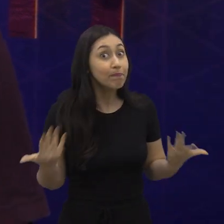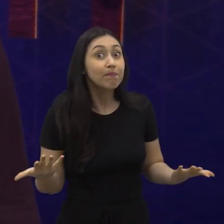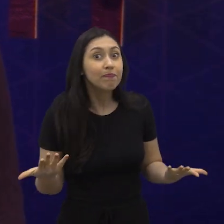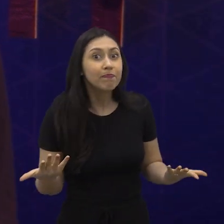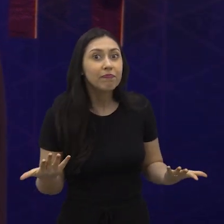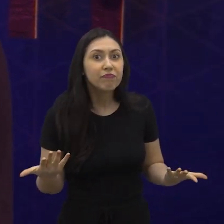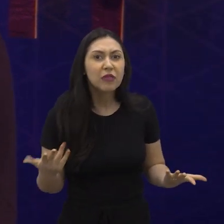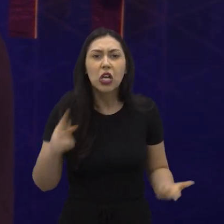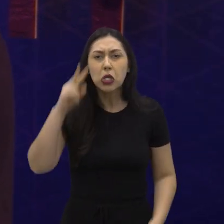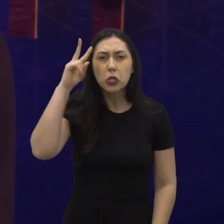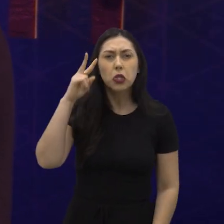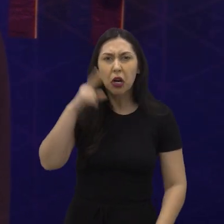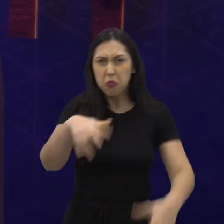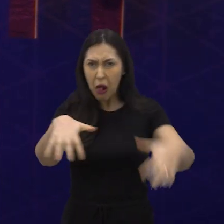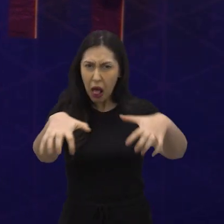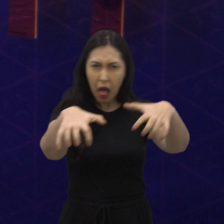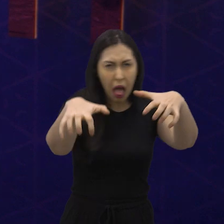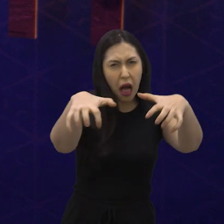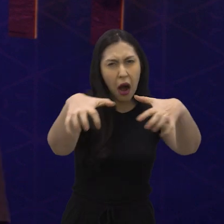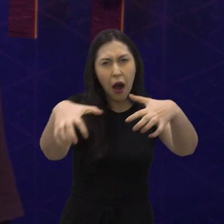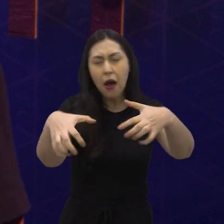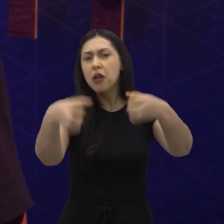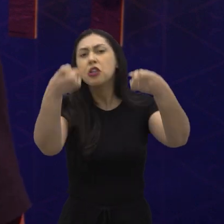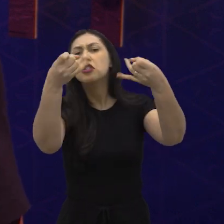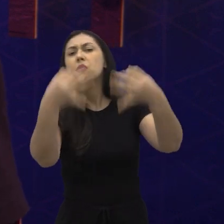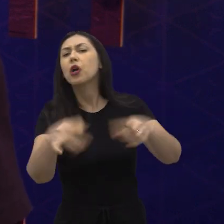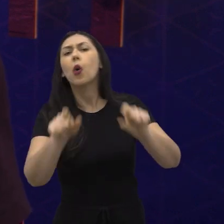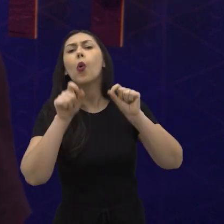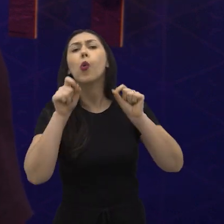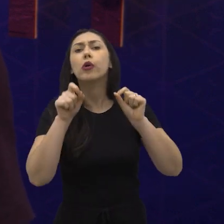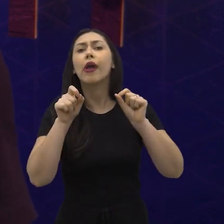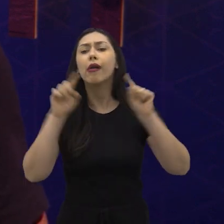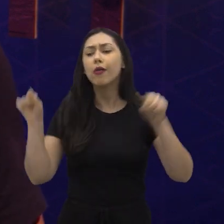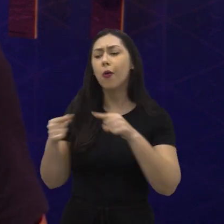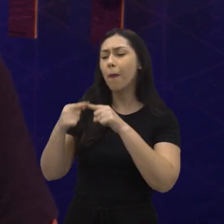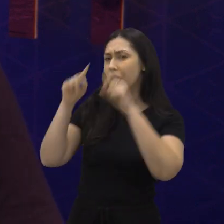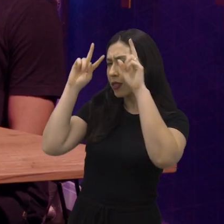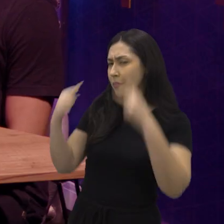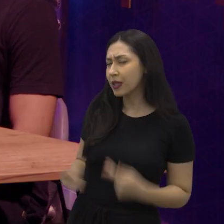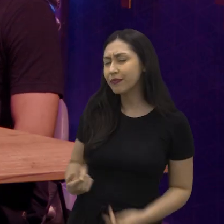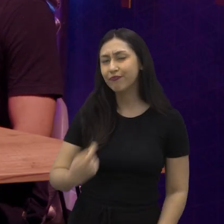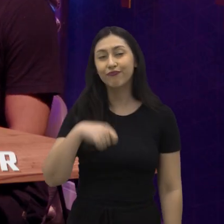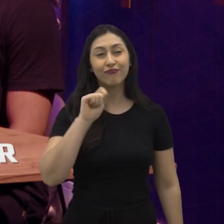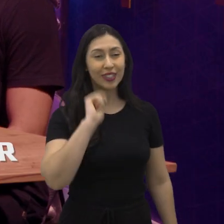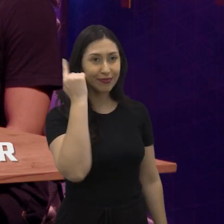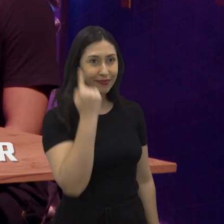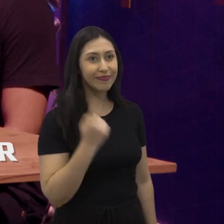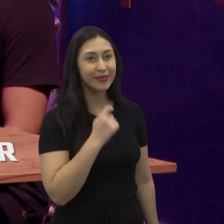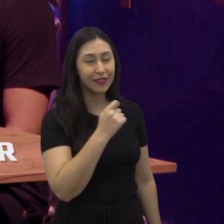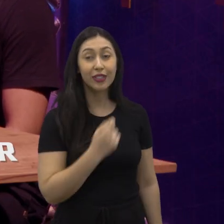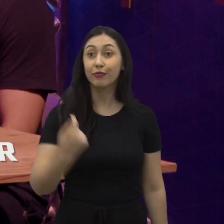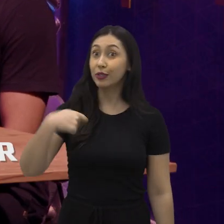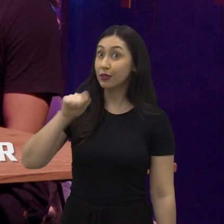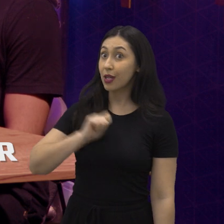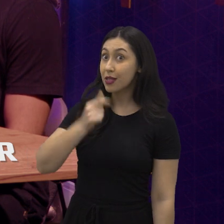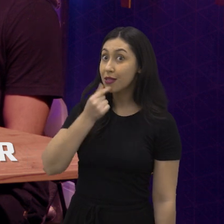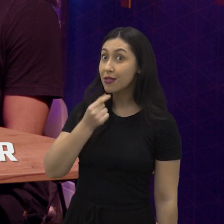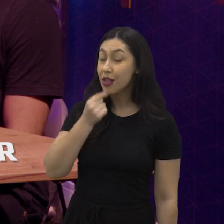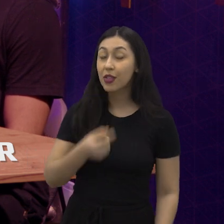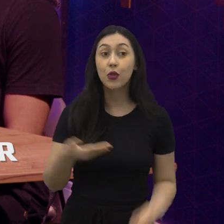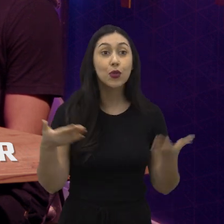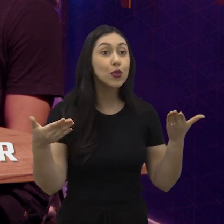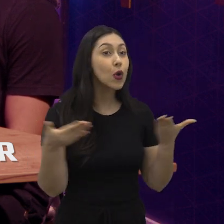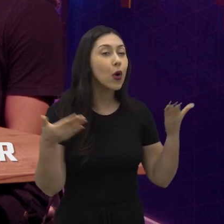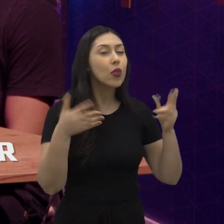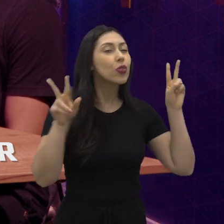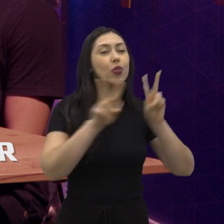dizer, o que será que essas histórias de terror estão querendo contar sobre nós? Eu sou a Miviki. E eu sou Samu Strazer. E no